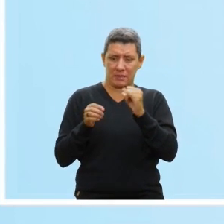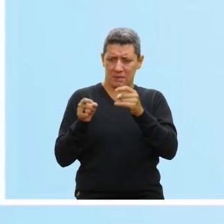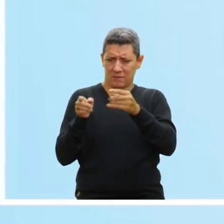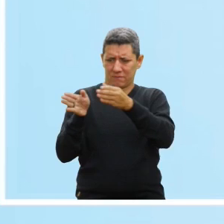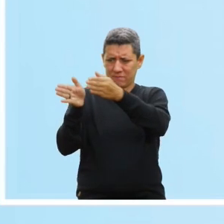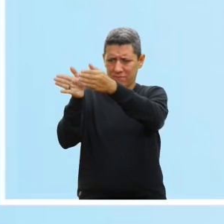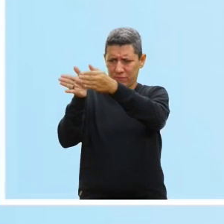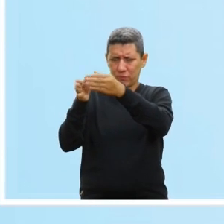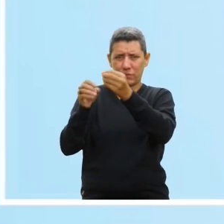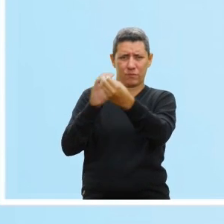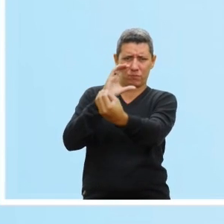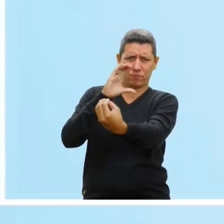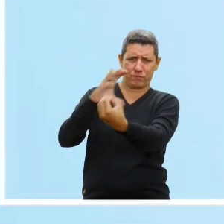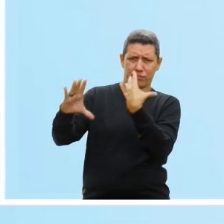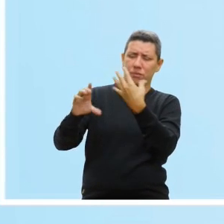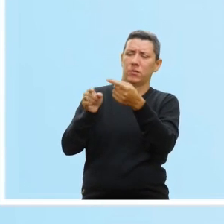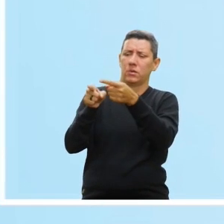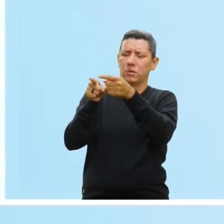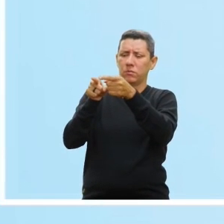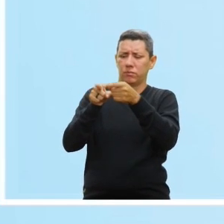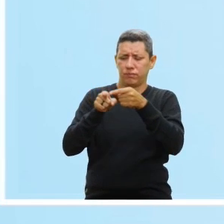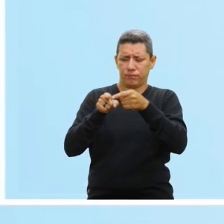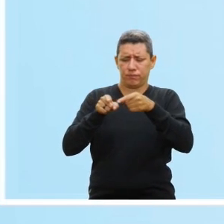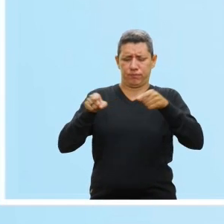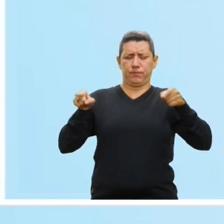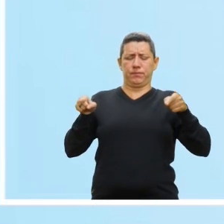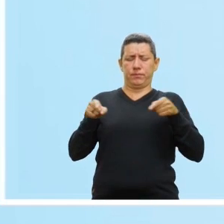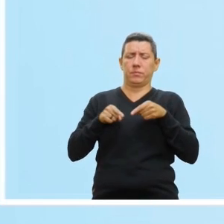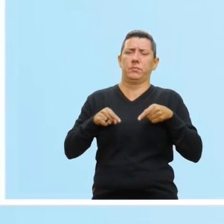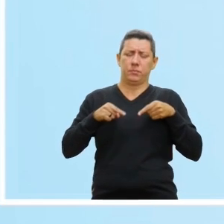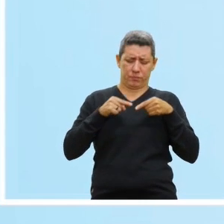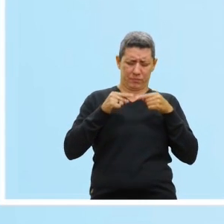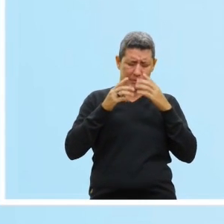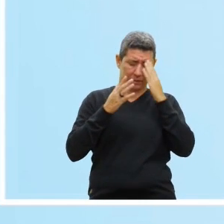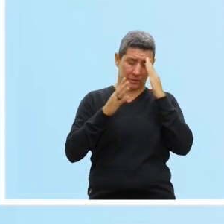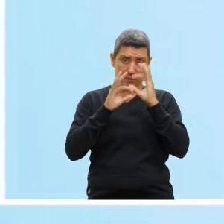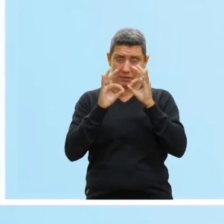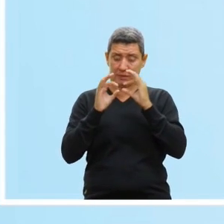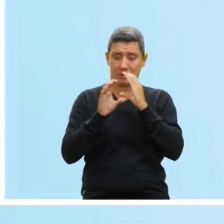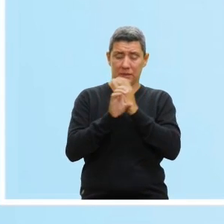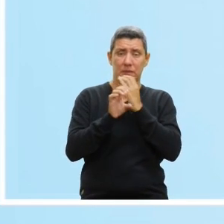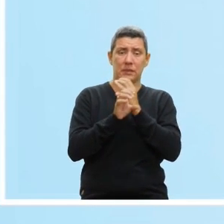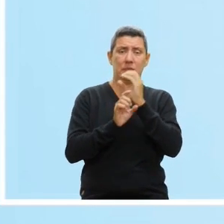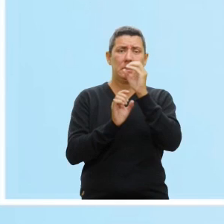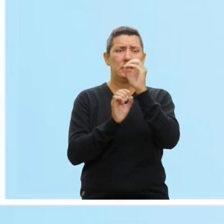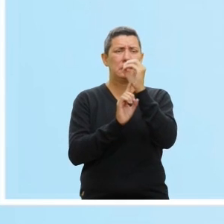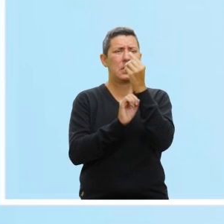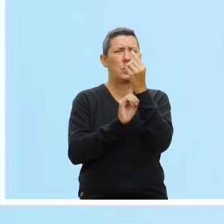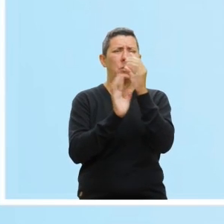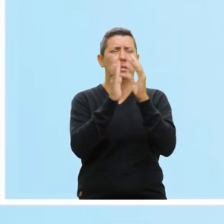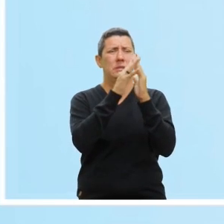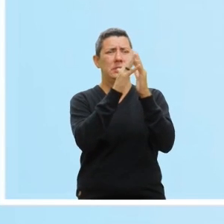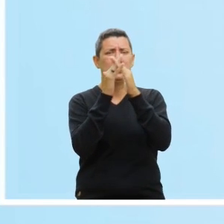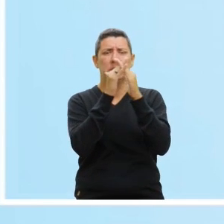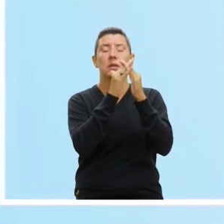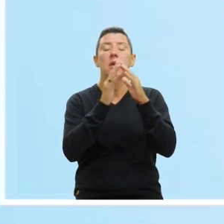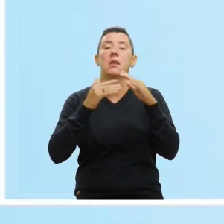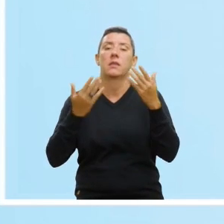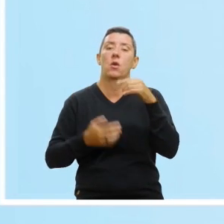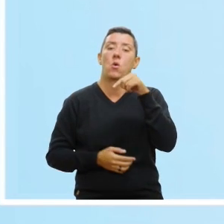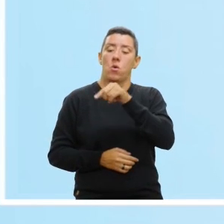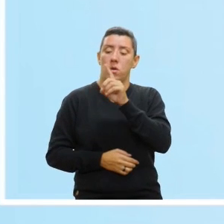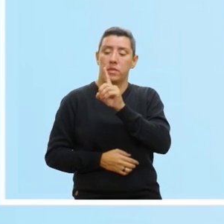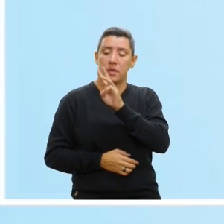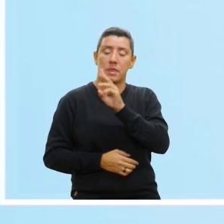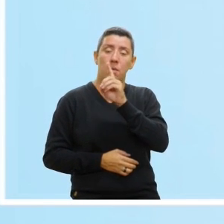de novo o sinal para poder, para o receptor poder entender se é um 0 ou se é um 1. Tá? Então,